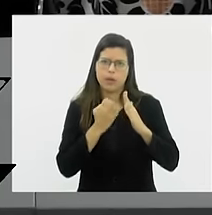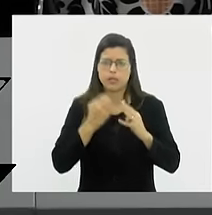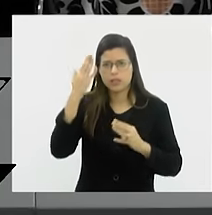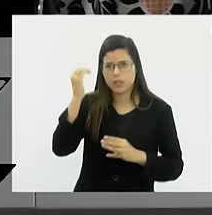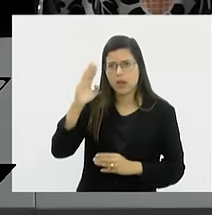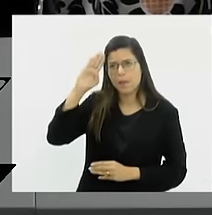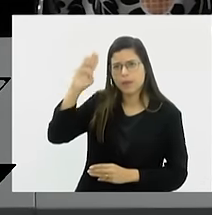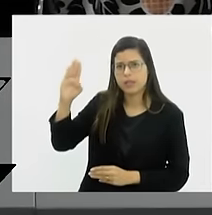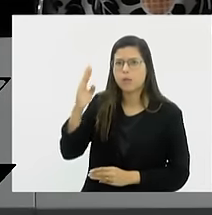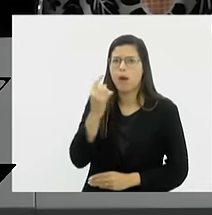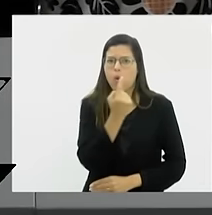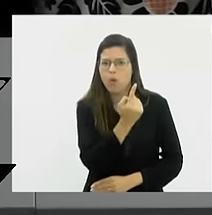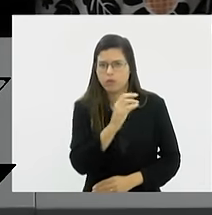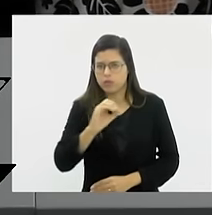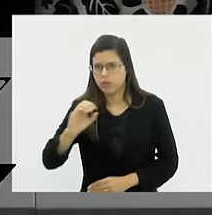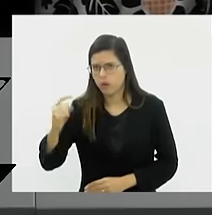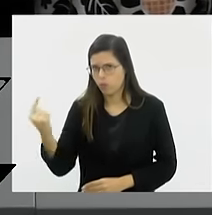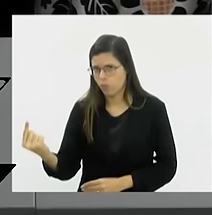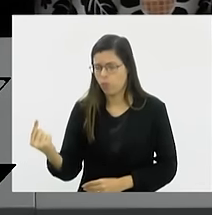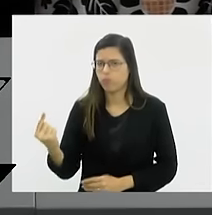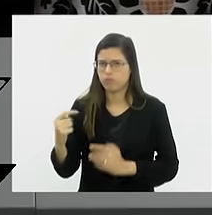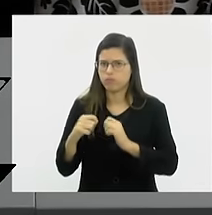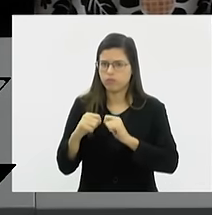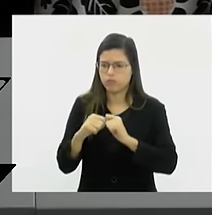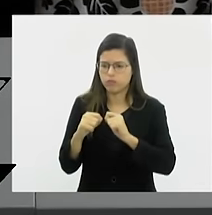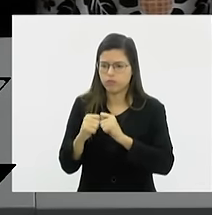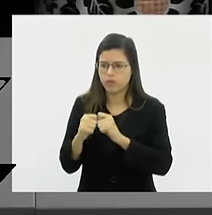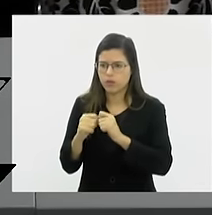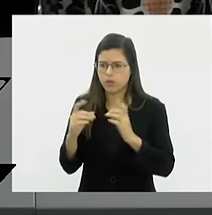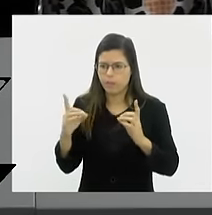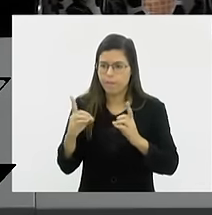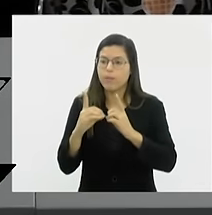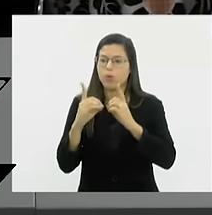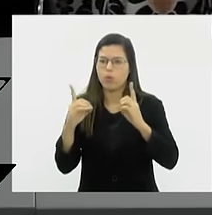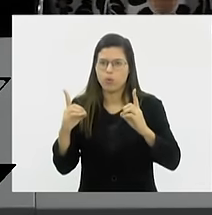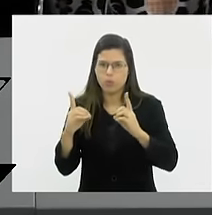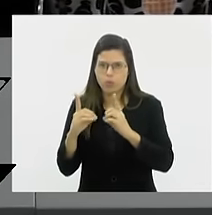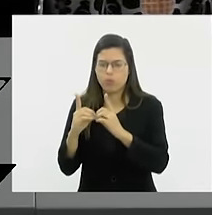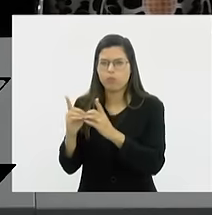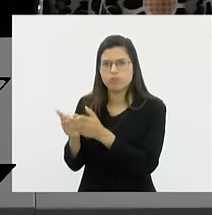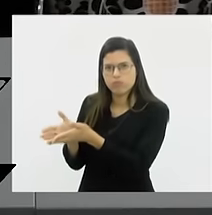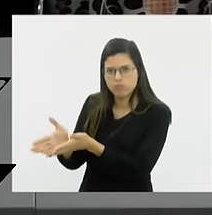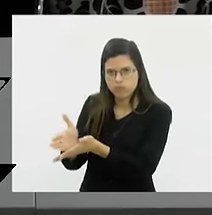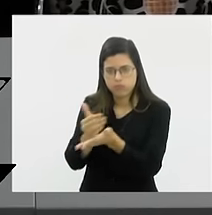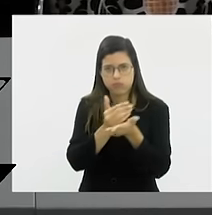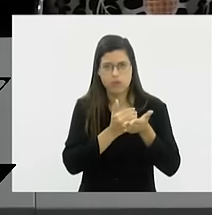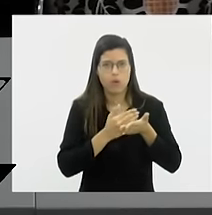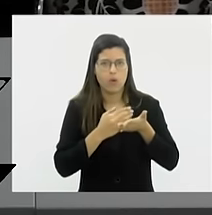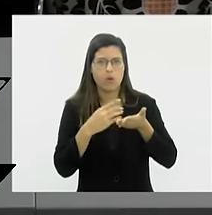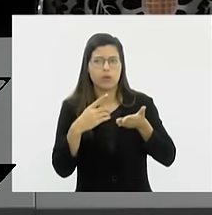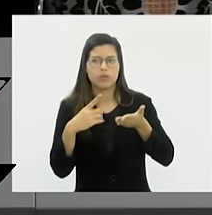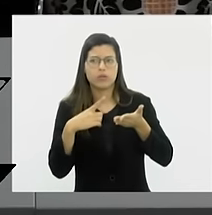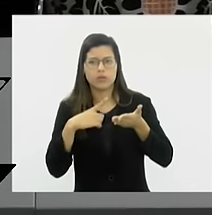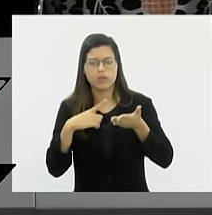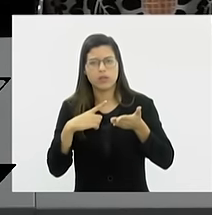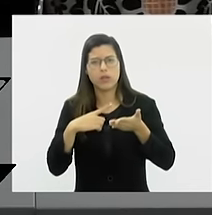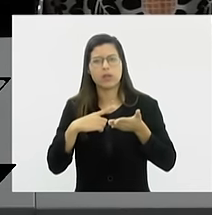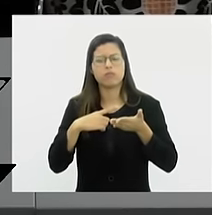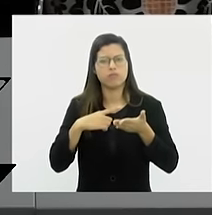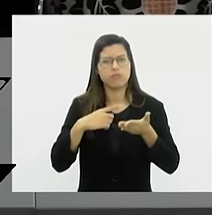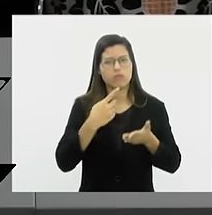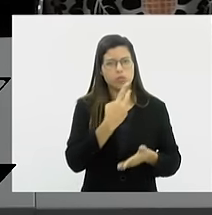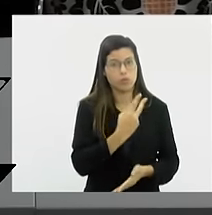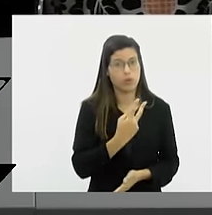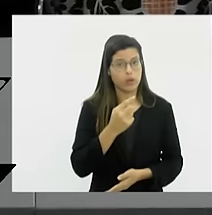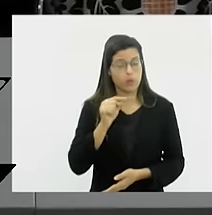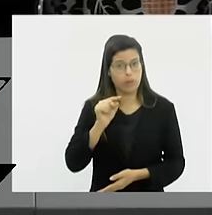a 1001, ela fez um levantamento dela, né, onde consta 2.500 veículos